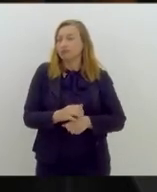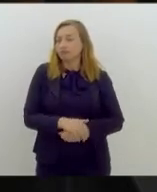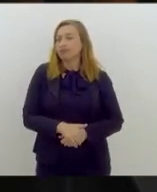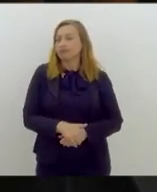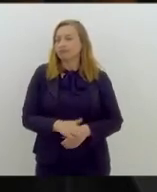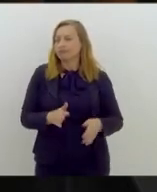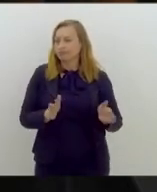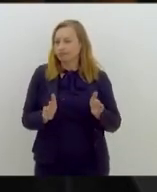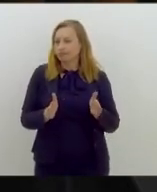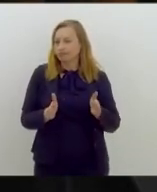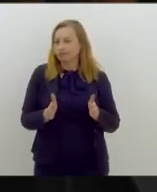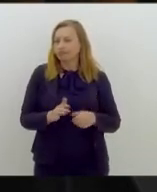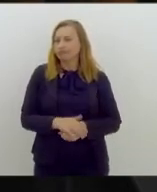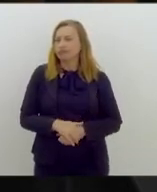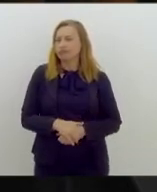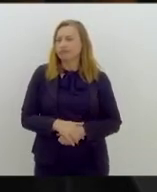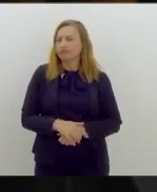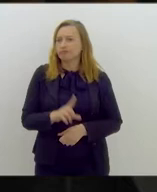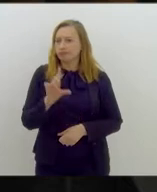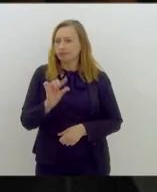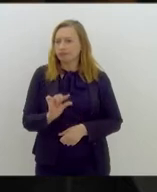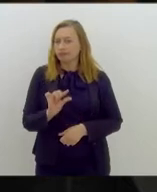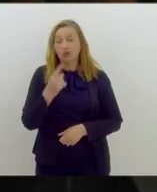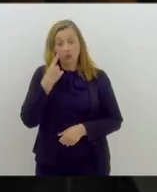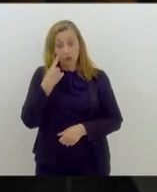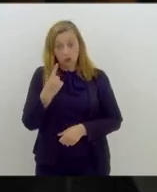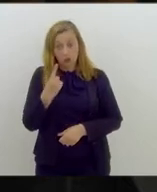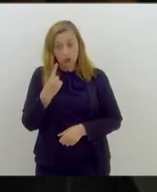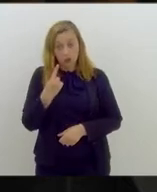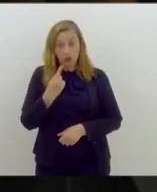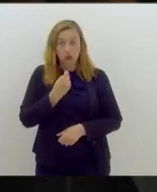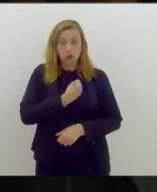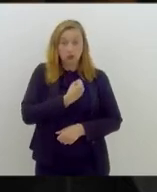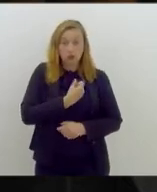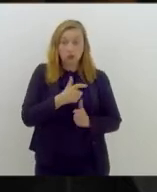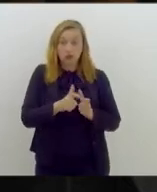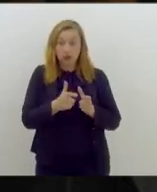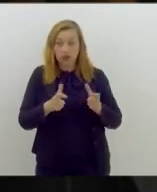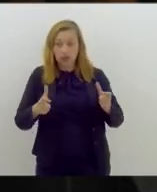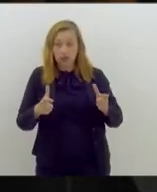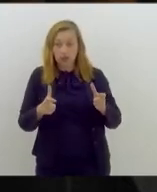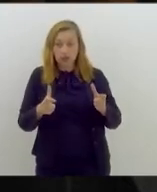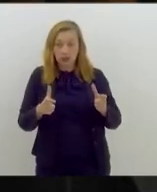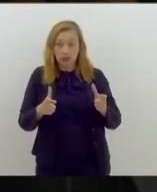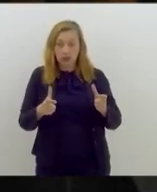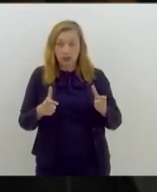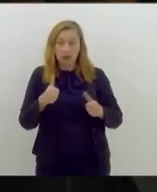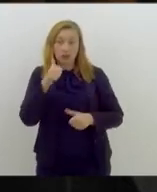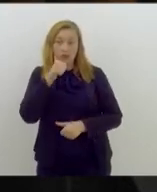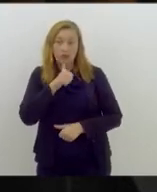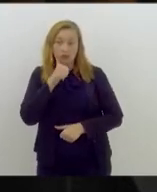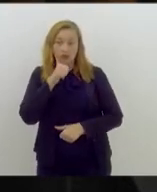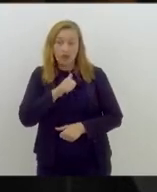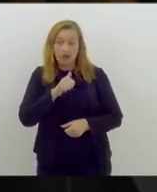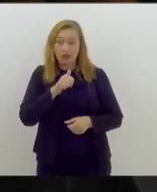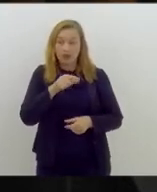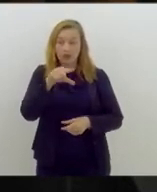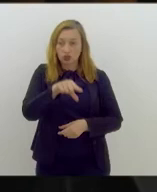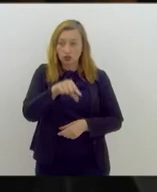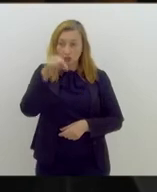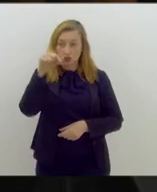amenizado visto que aumentou o número de mulheres eleitas